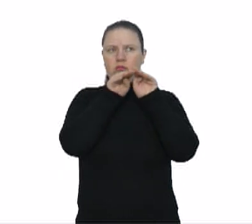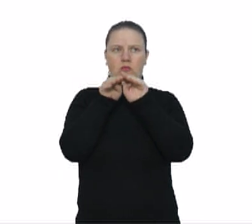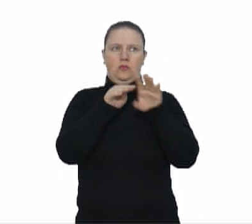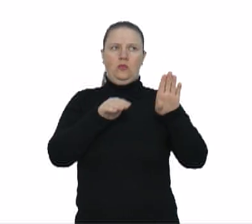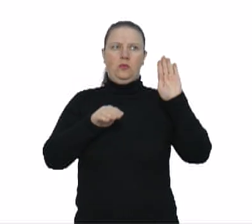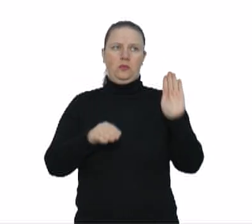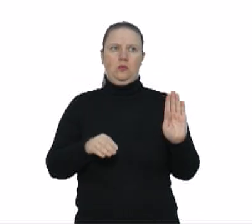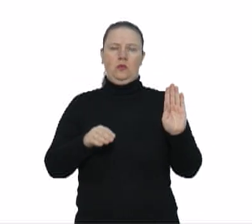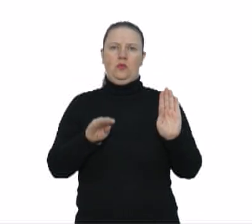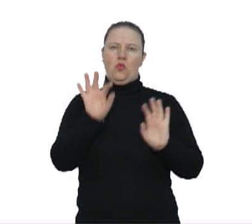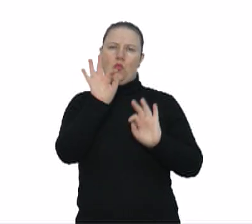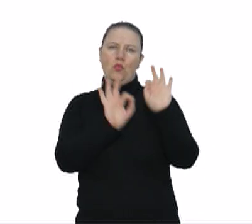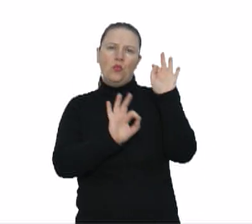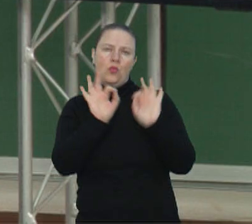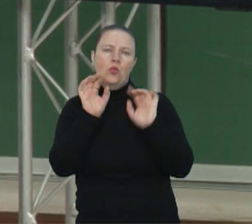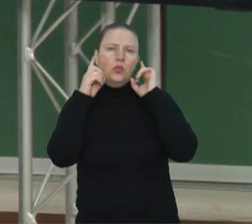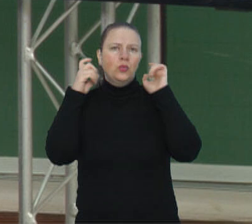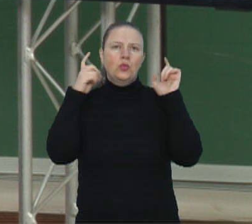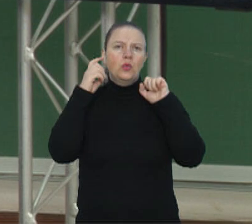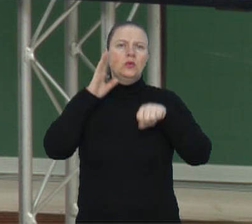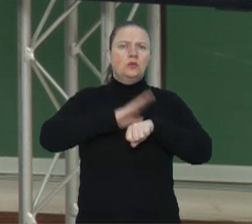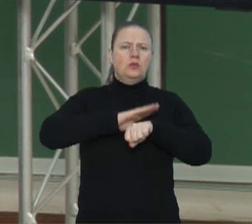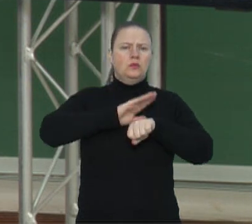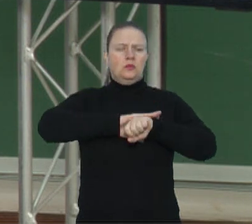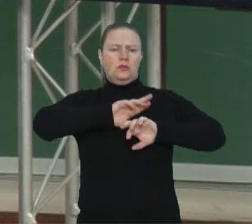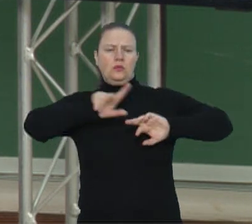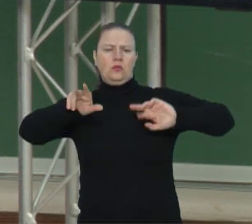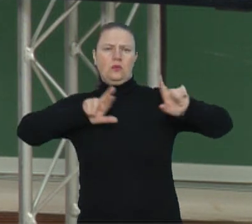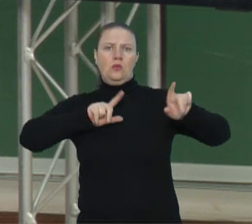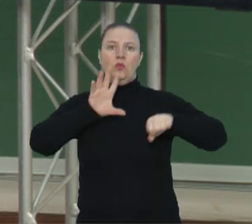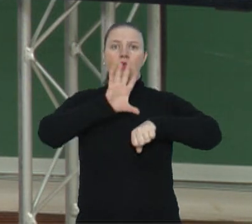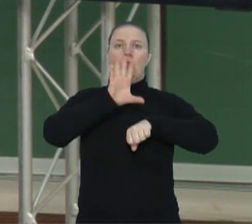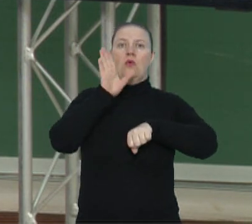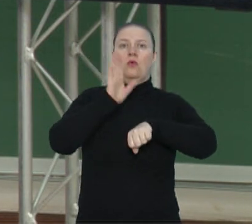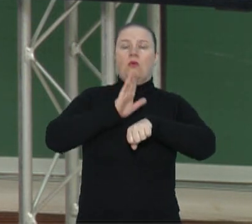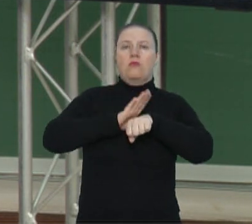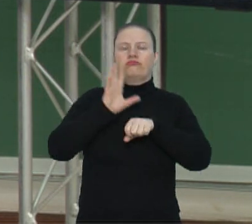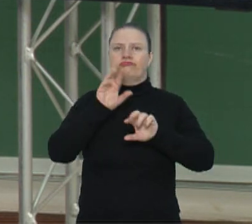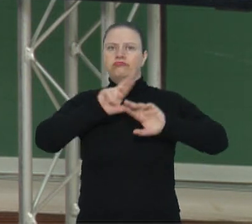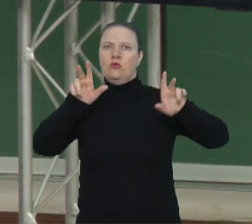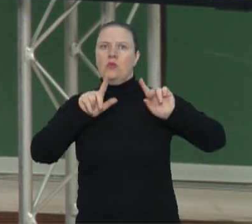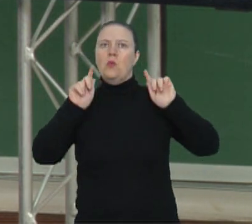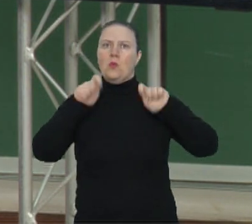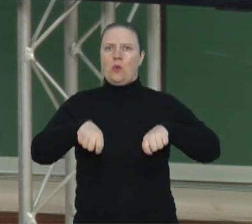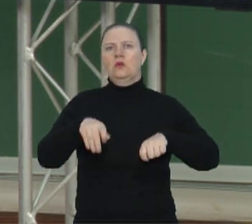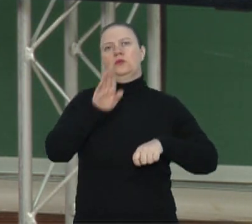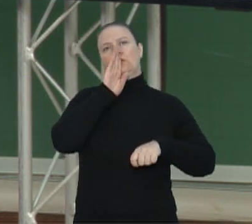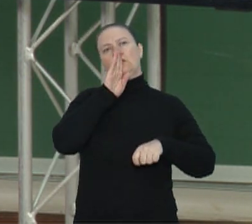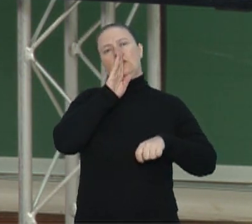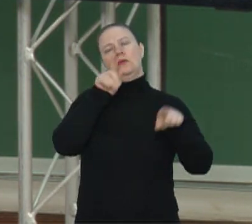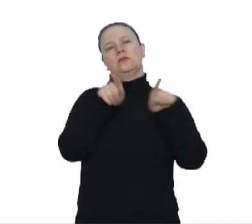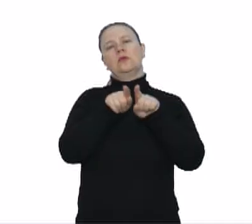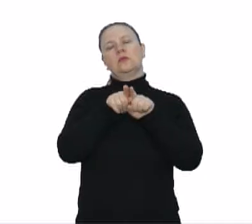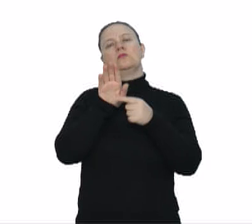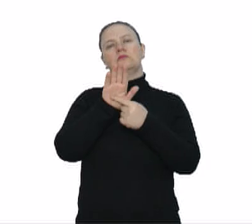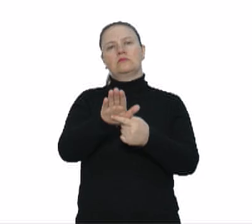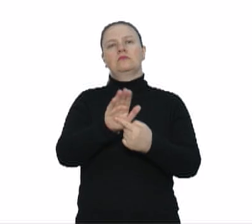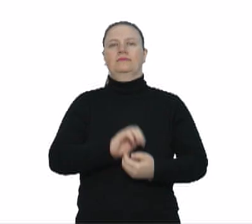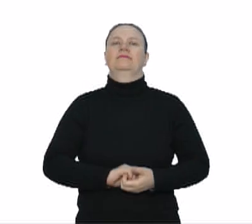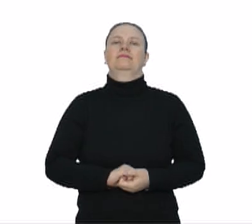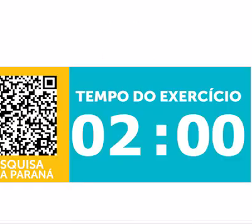B, organização de sons com durações diferentes, que pode ou não incluir silêncios. Tempo para vocês responderem.